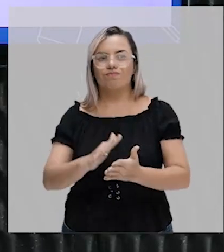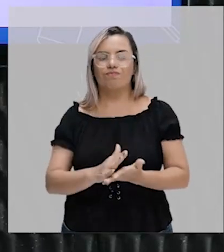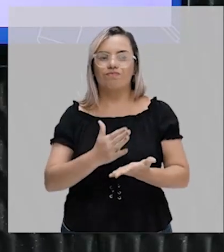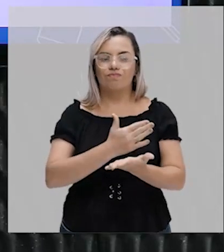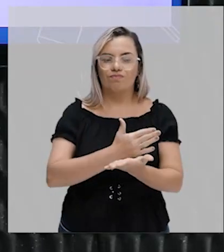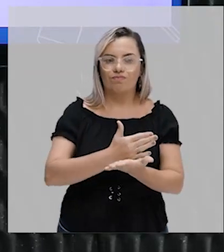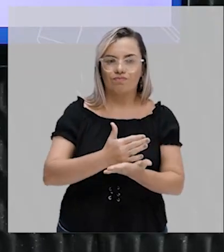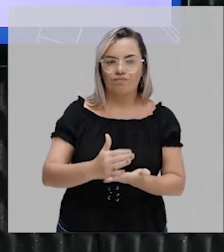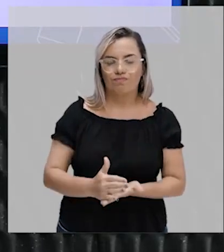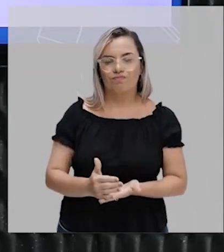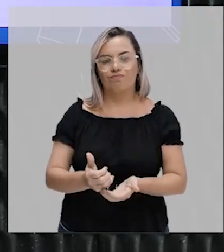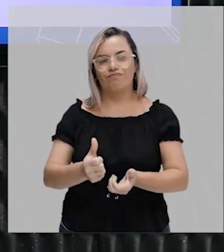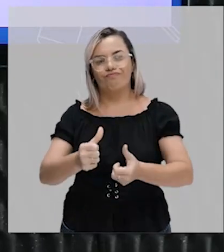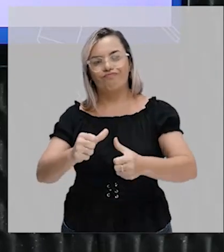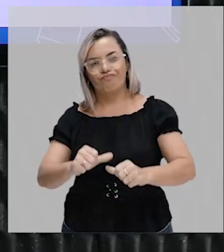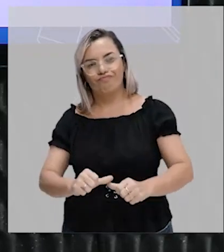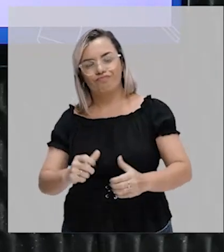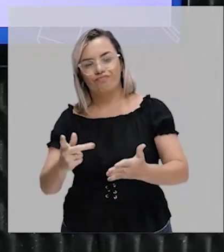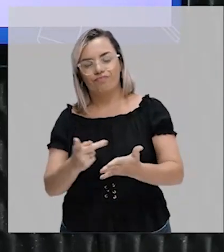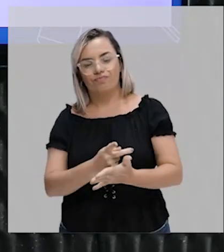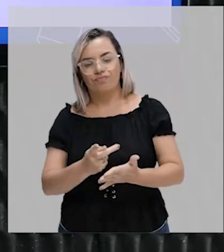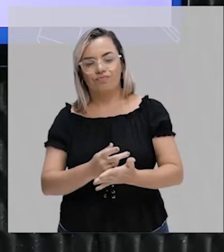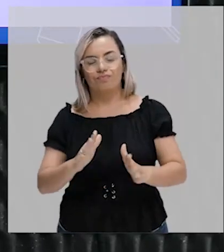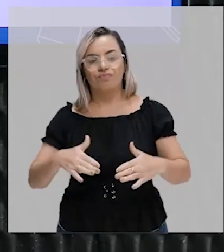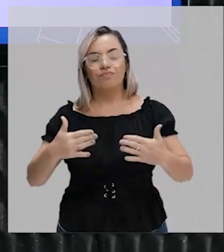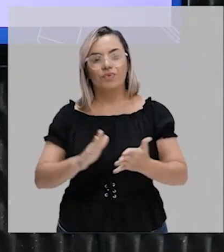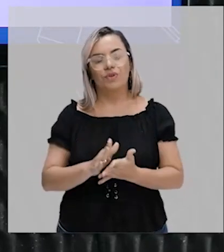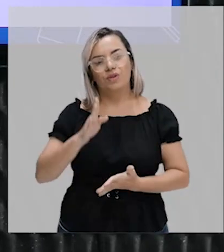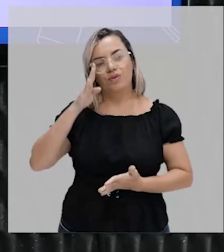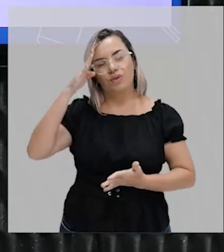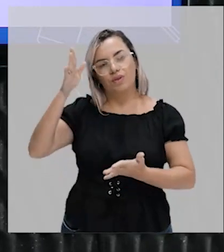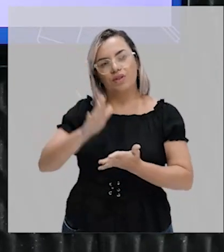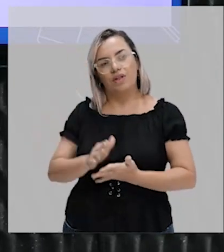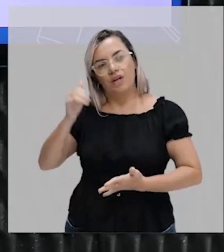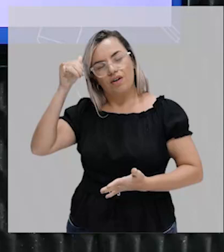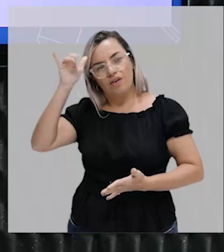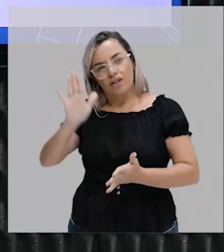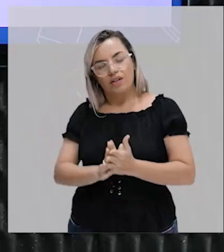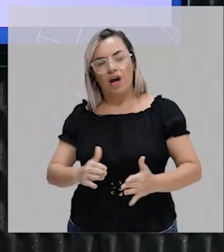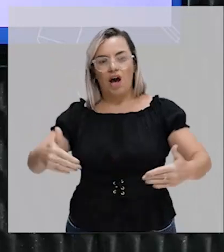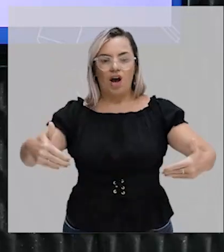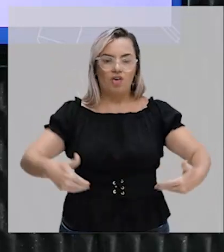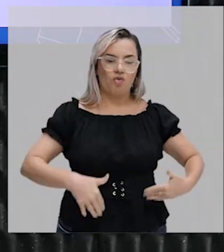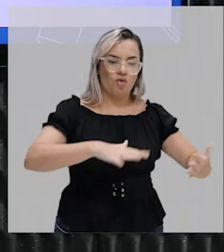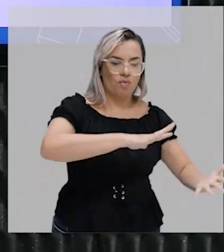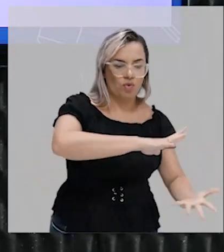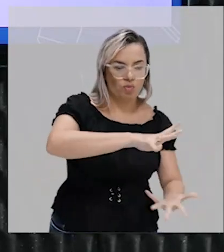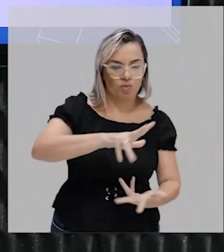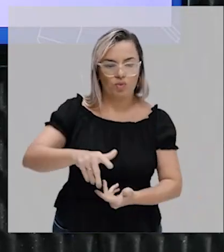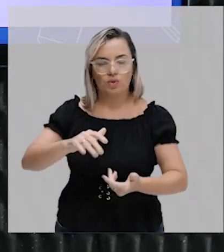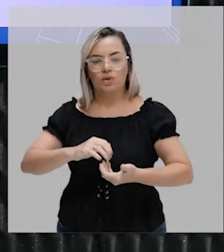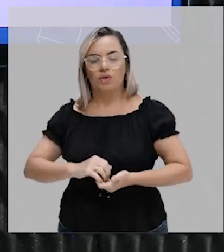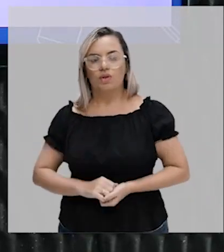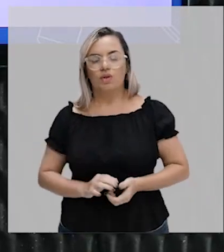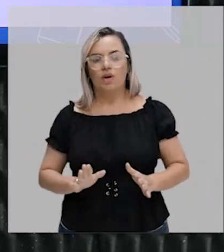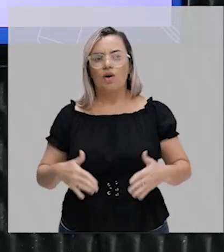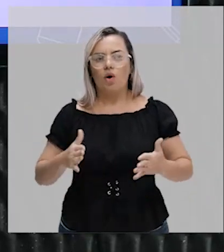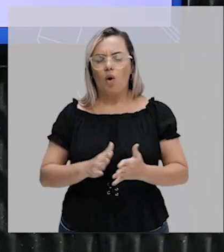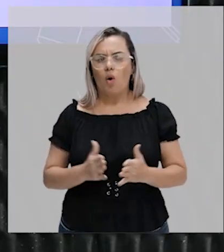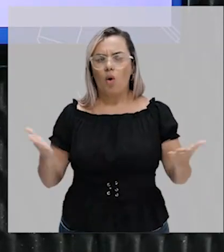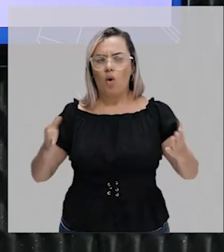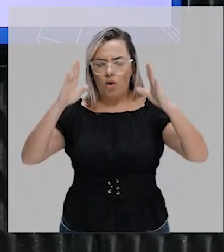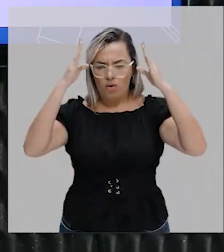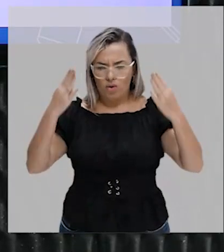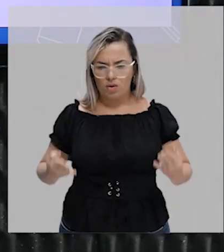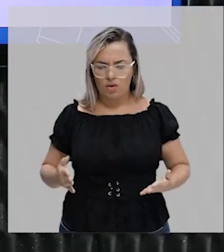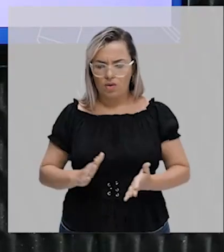objetivo secundário, que era o principal, que era o combater a fome no mundo. Se a gente for analisar hoje, Marcos, a Revolução Verde, tu está